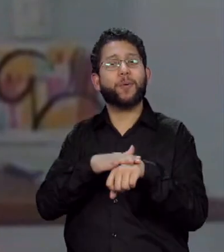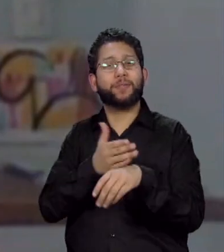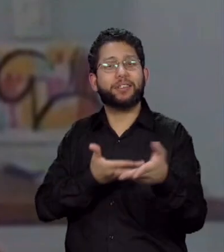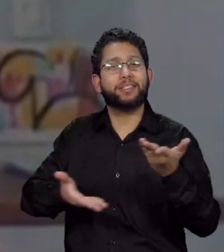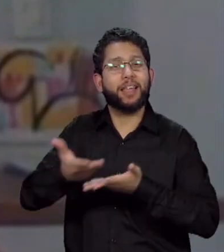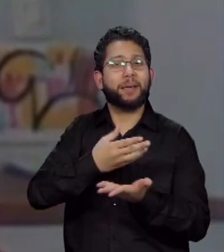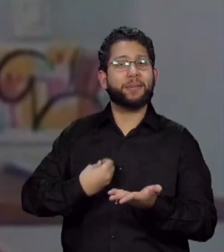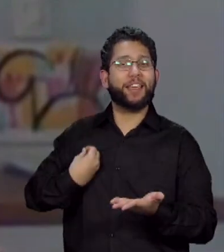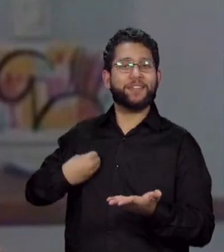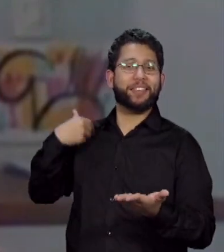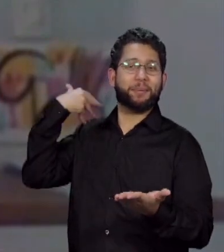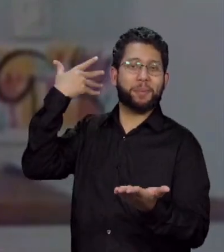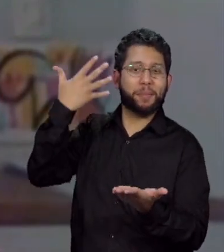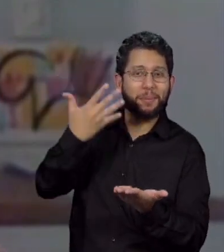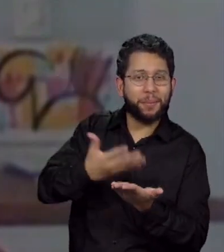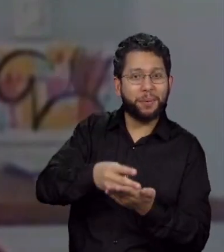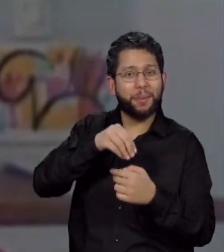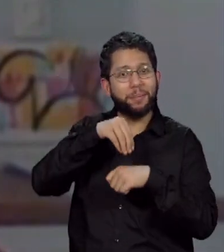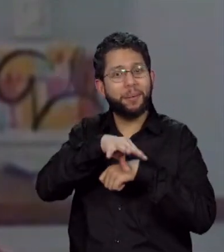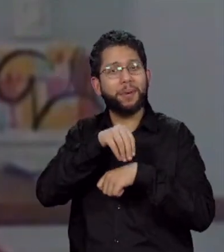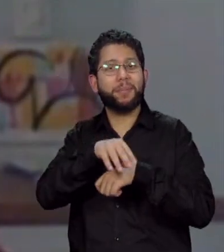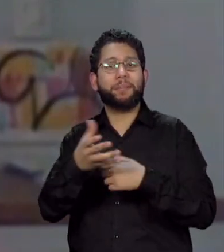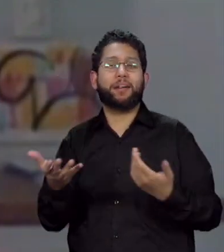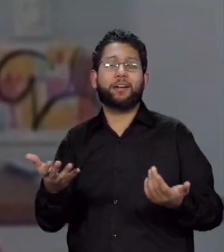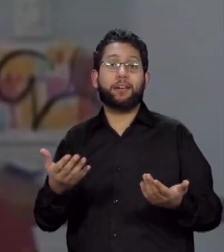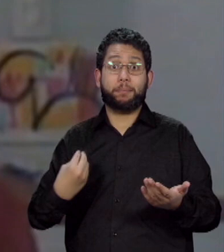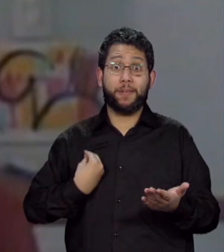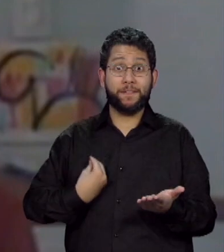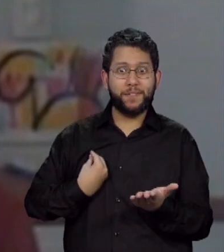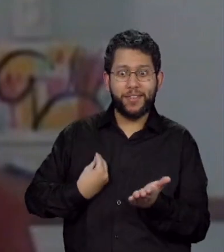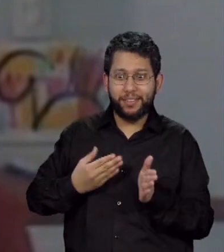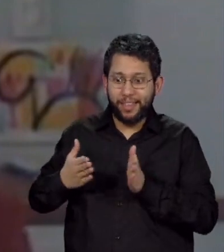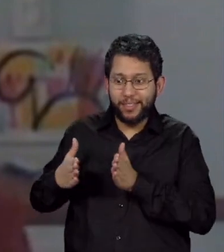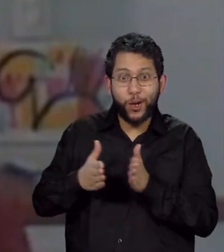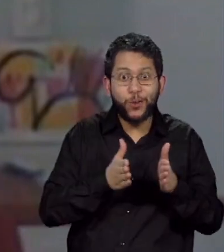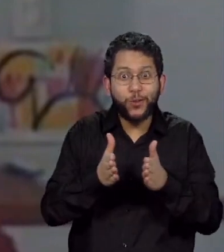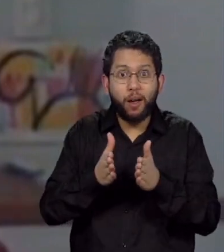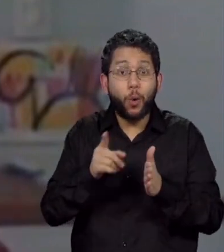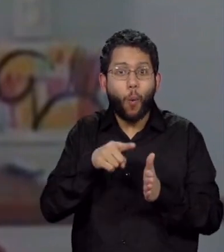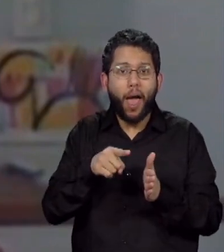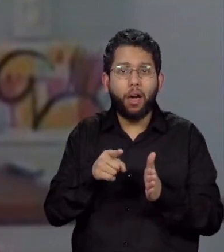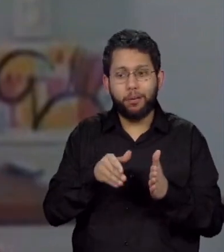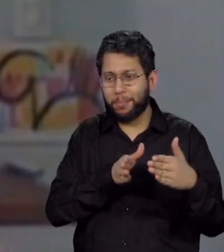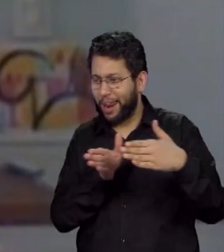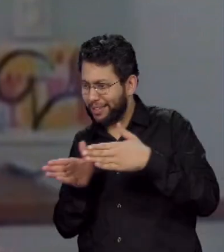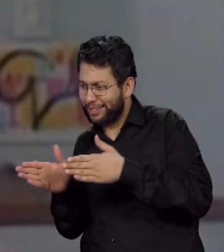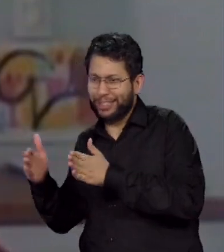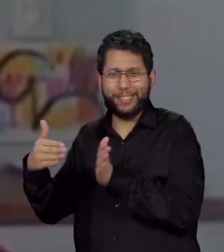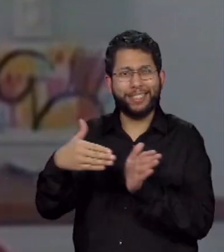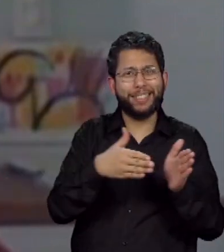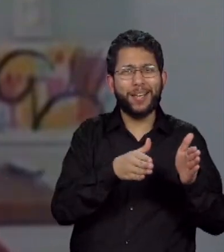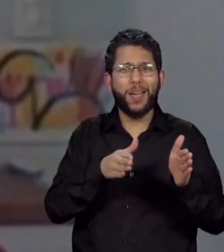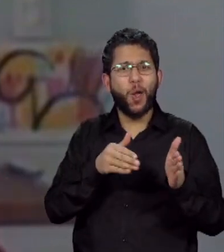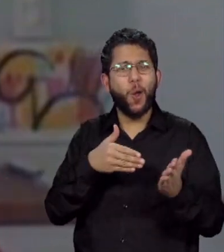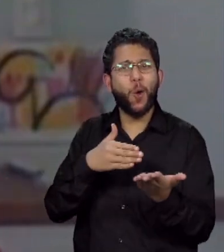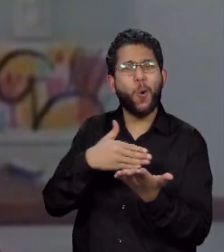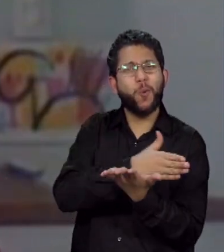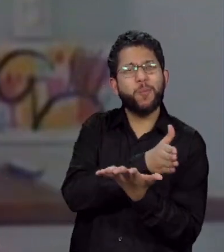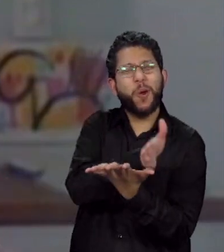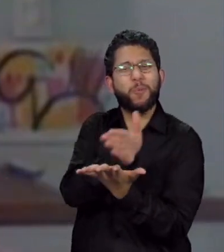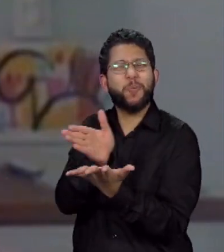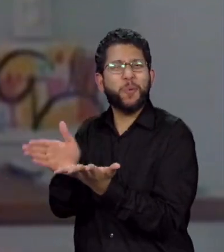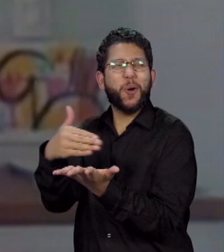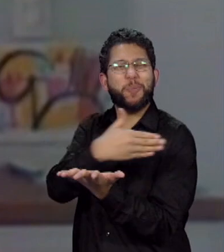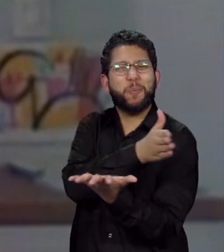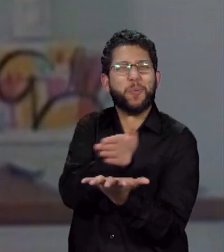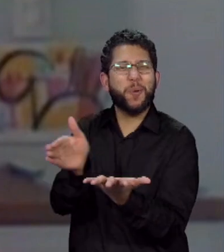minha carreira, compartilhando um pouquinho dessa trajetória que não foi tão linear, que foi muito tortuosa, mas que no fim das